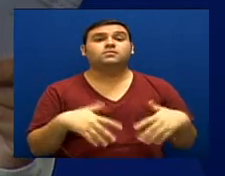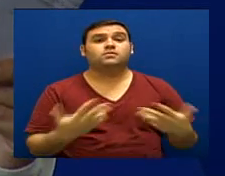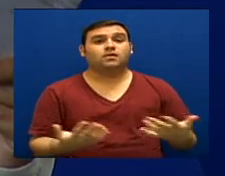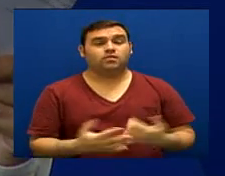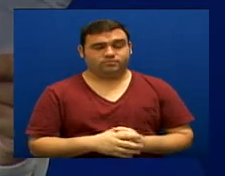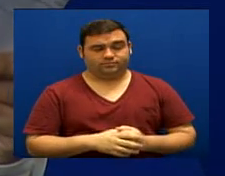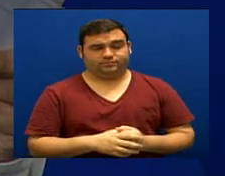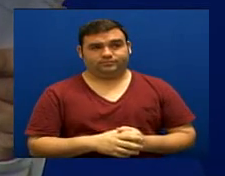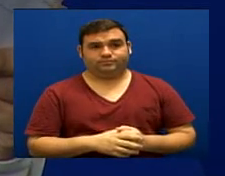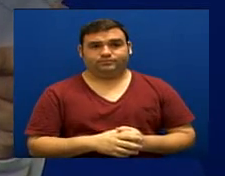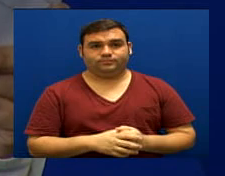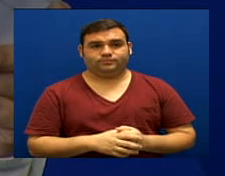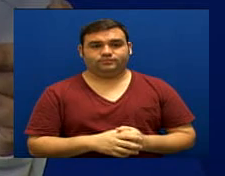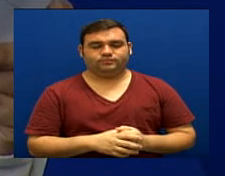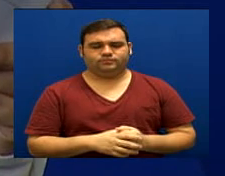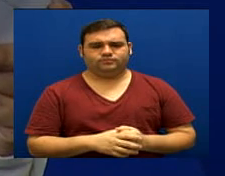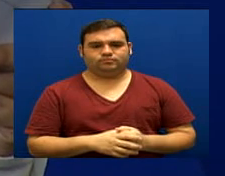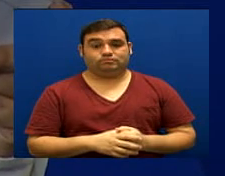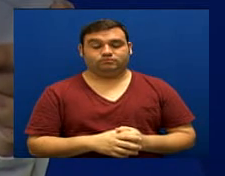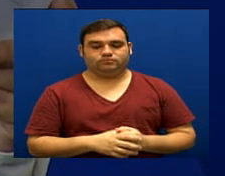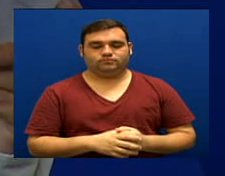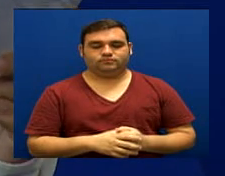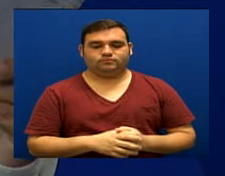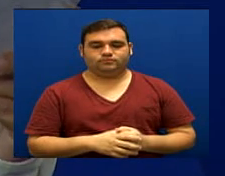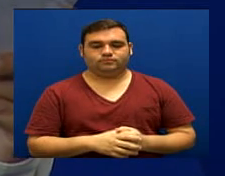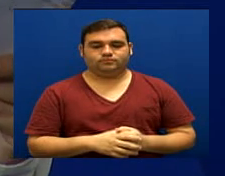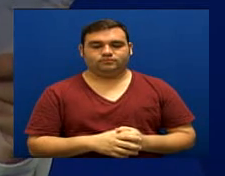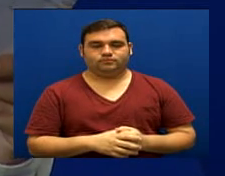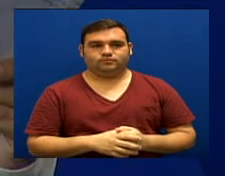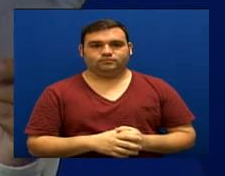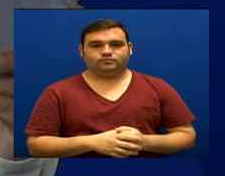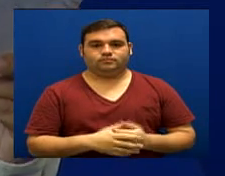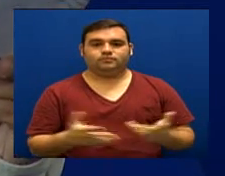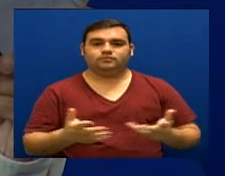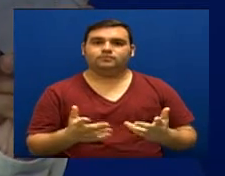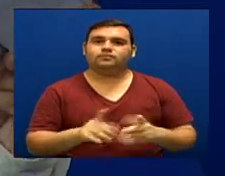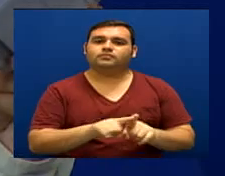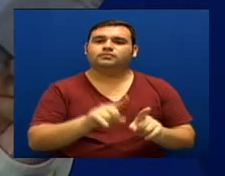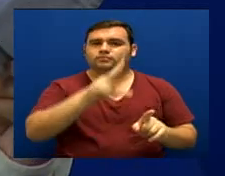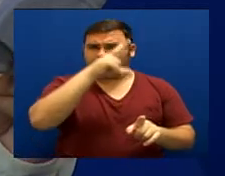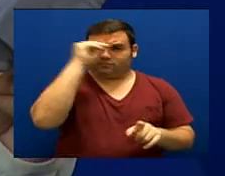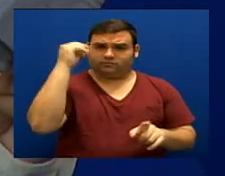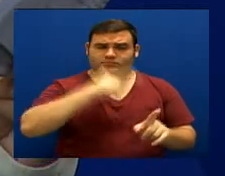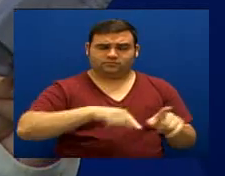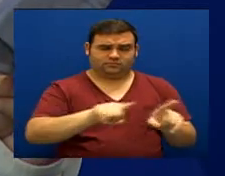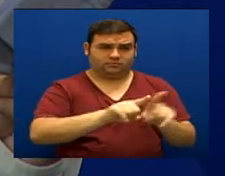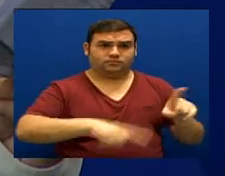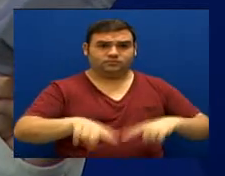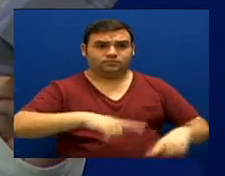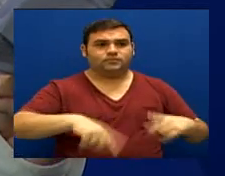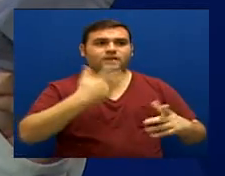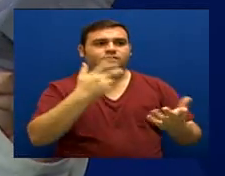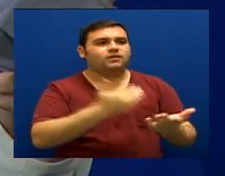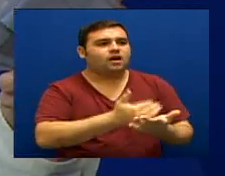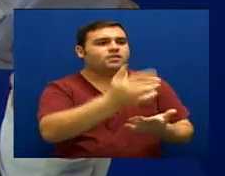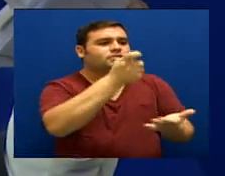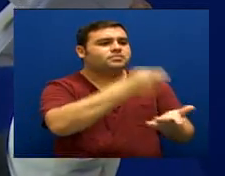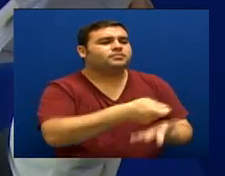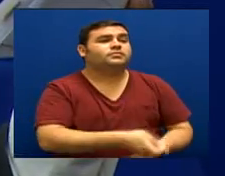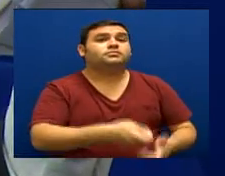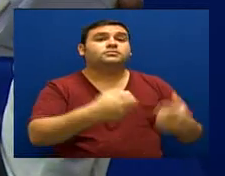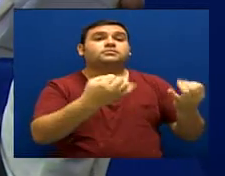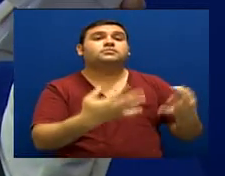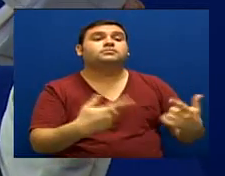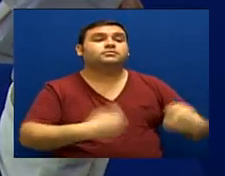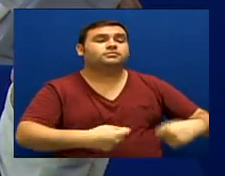né a questão na administração pública quando você fala do resto a pagar você tem que falar